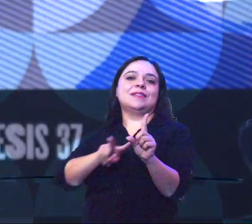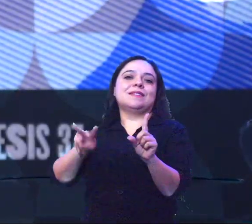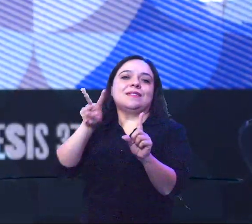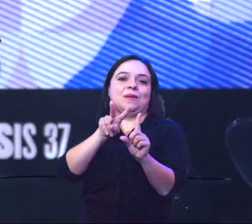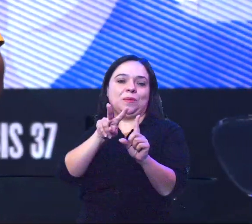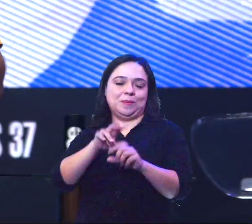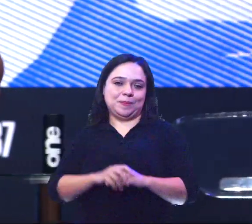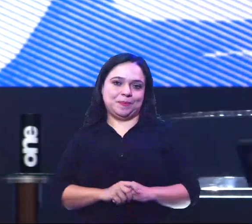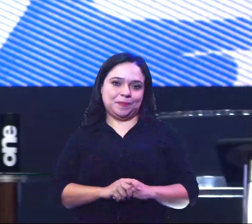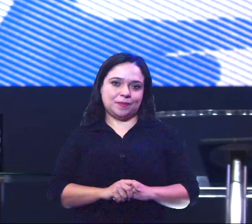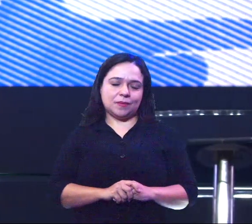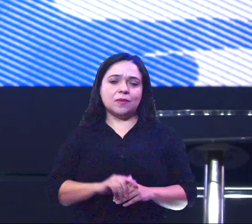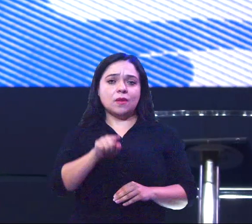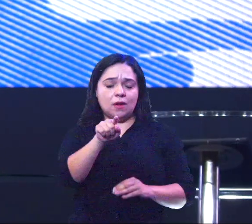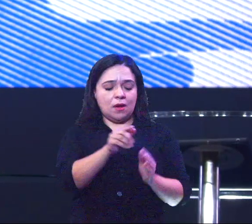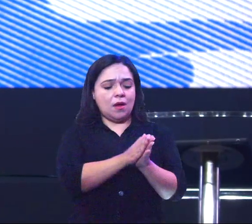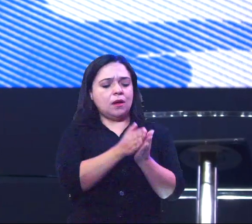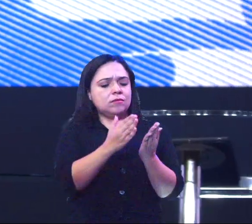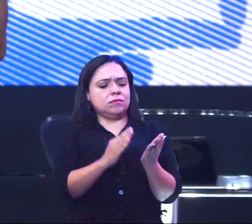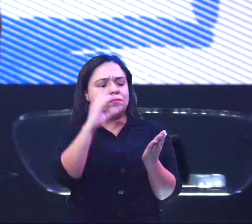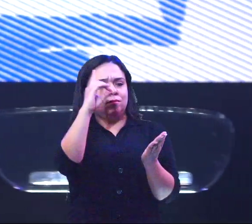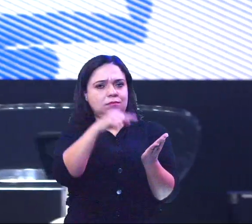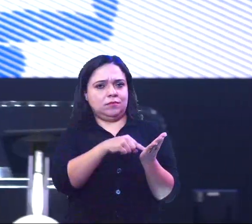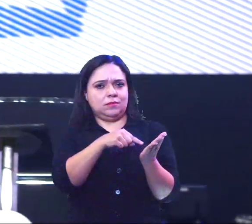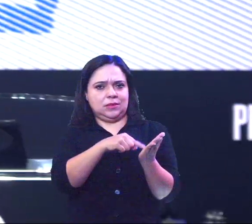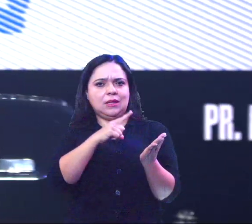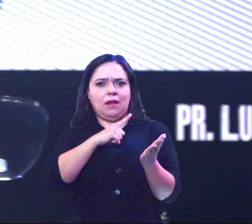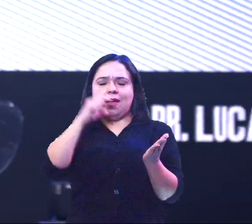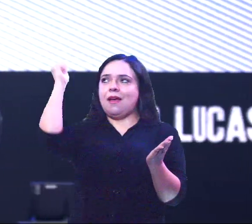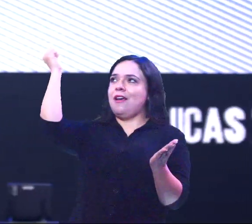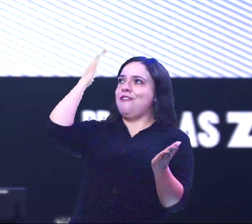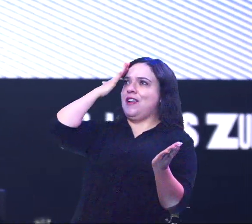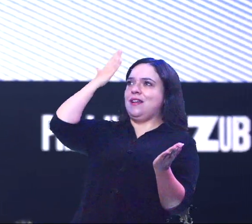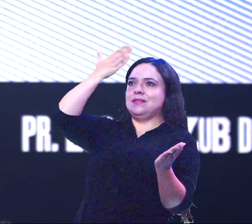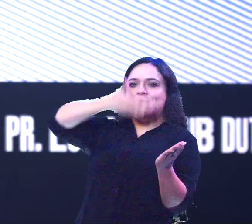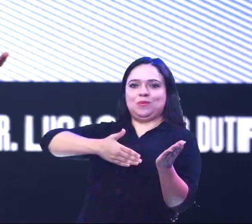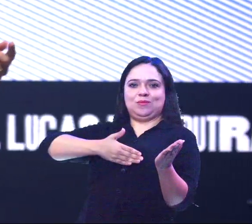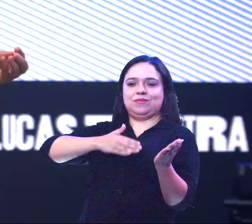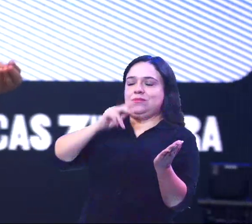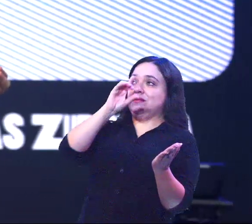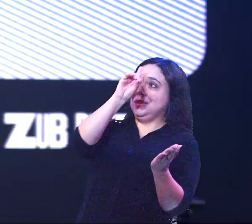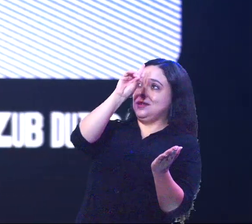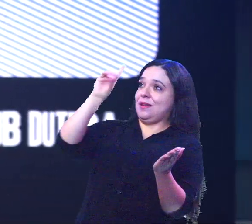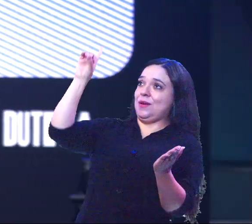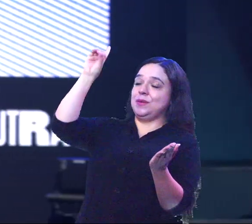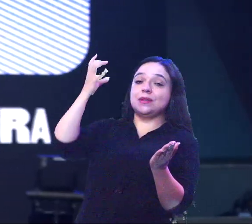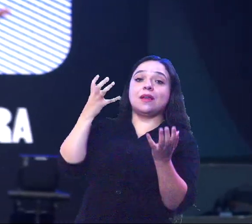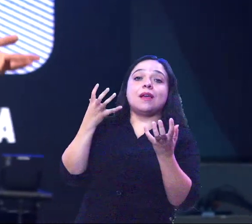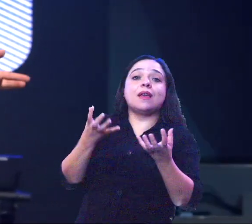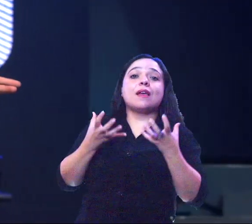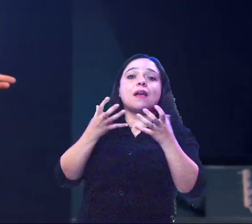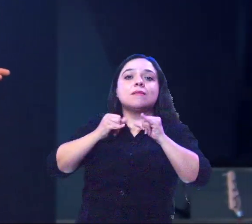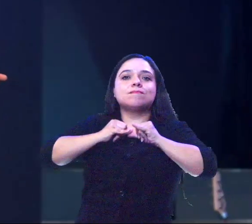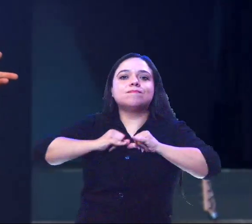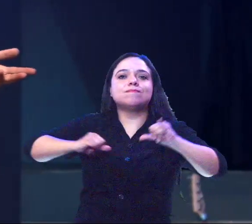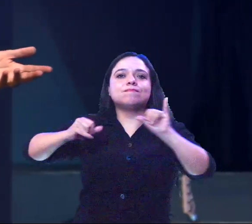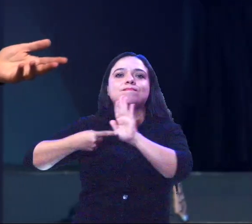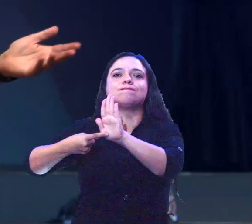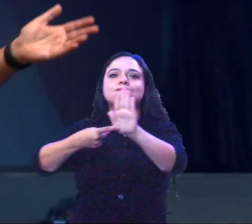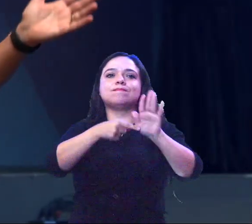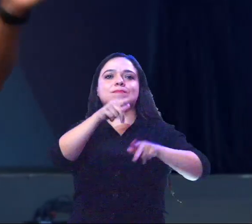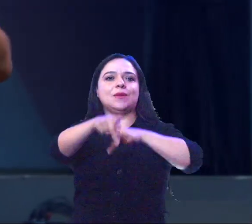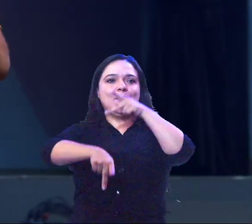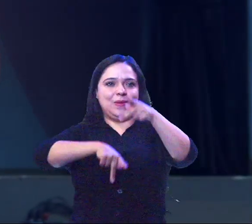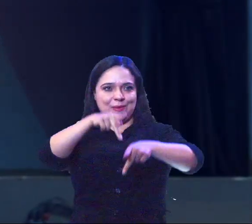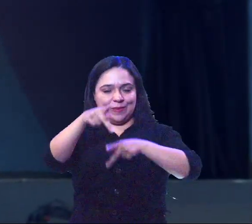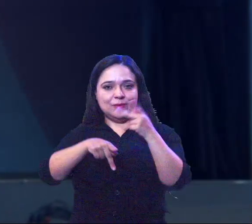repleta de revelações do alto de Deus se revelando com o seu povo. Quando nós falamos sobre sonhos, por exemplo,